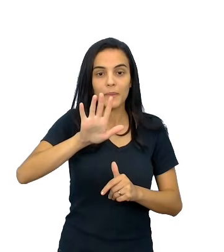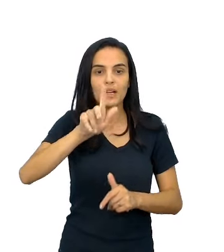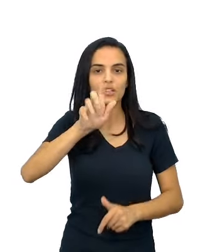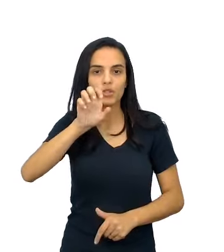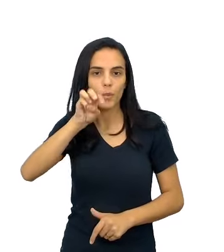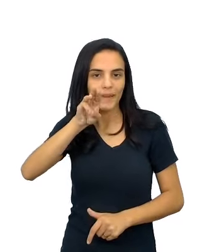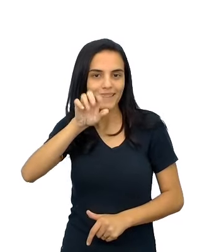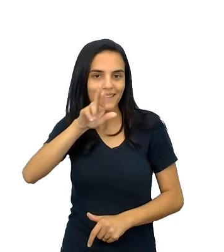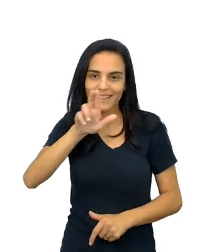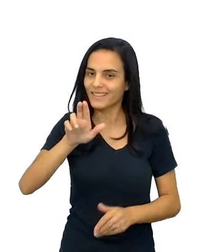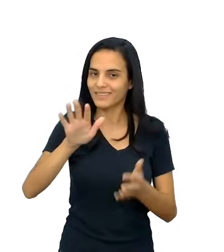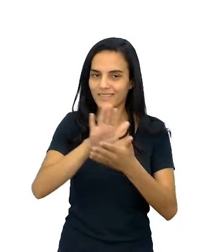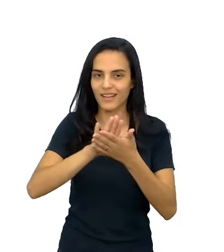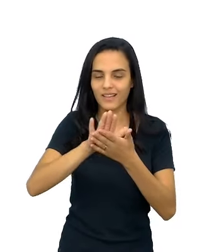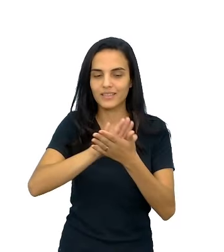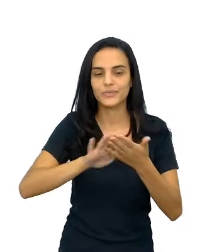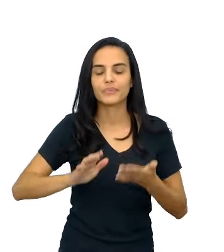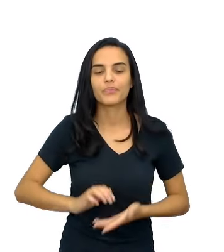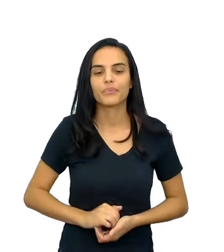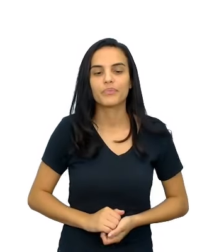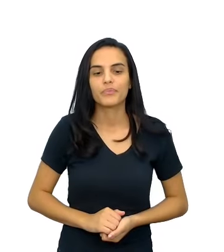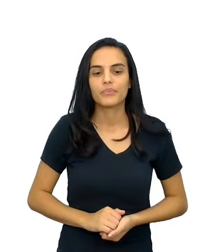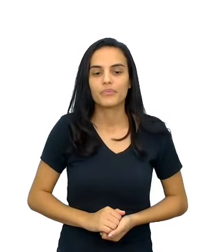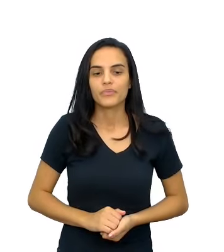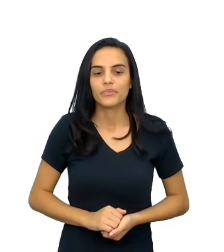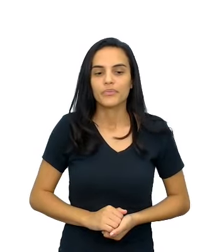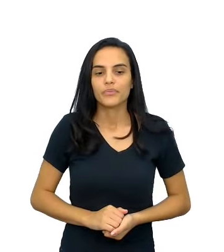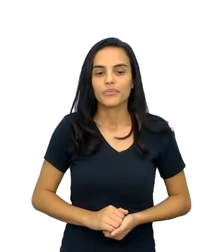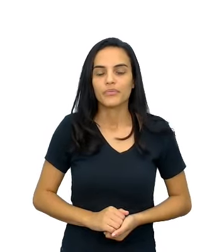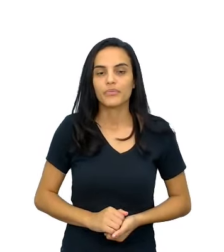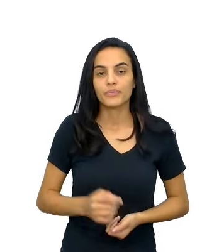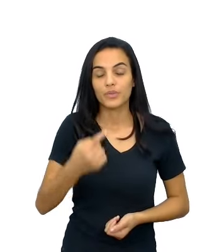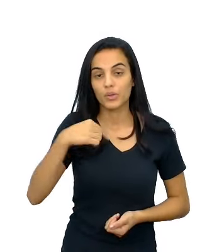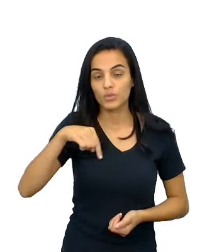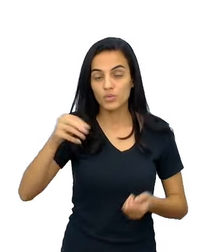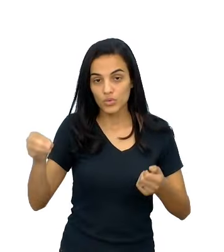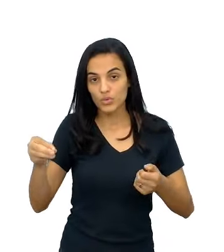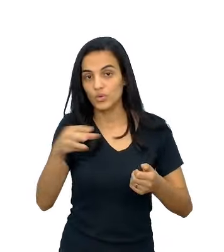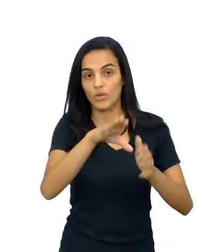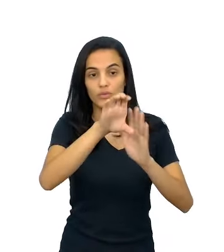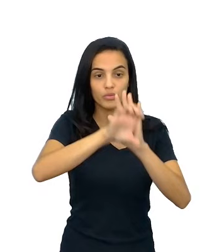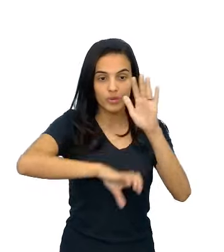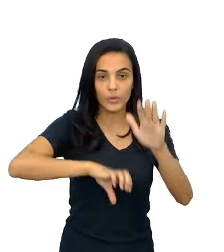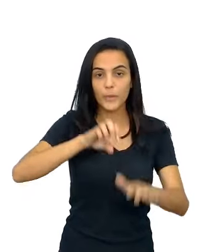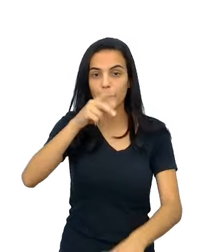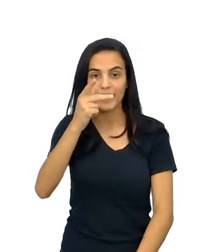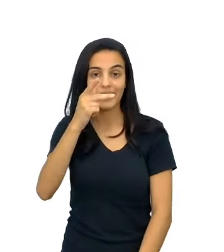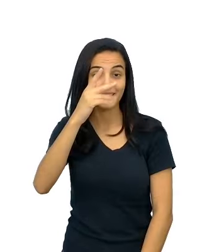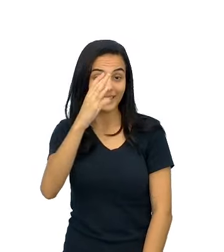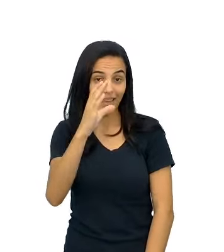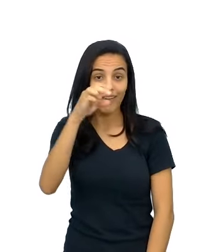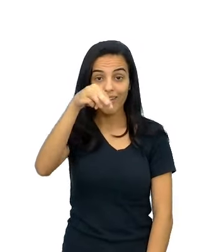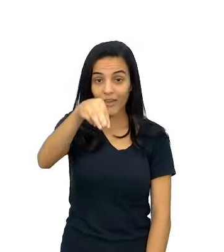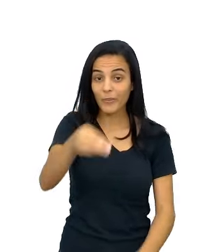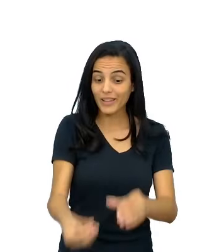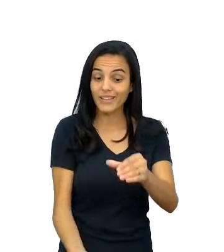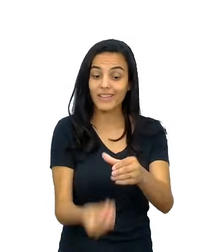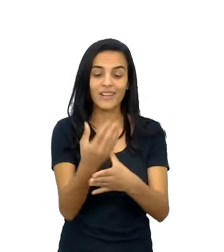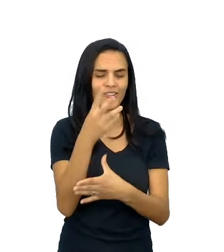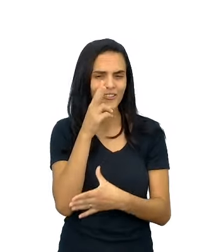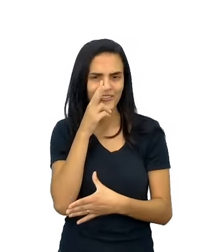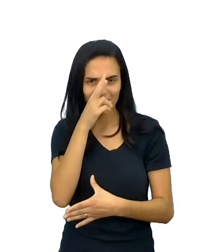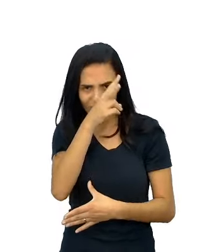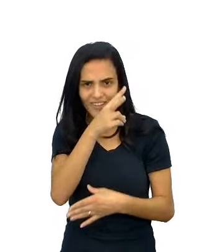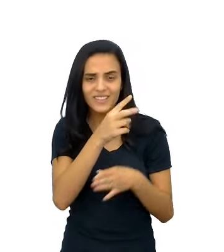foi, né? Mas, e aí os novos currículos, os PCNs, surgem já com uma força total,